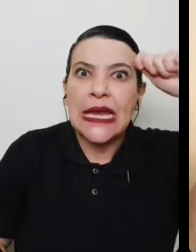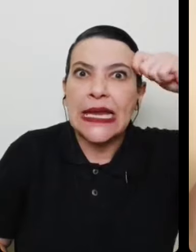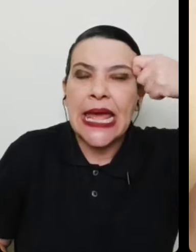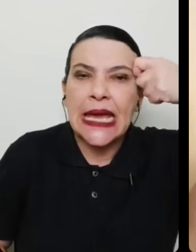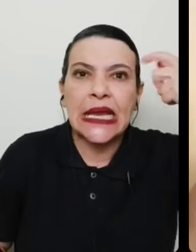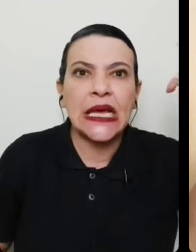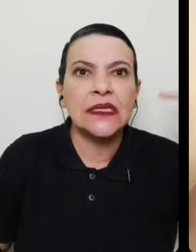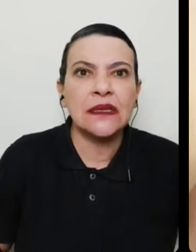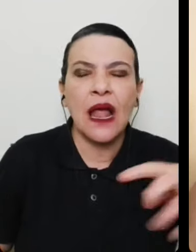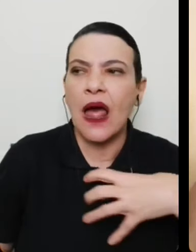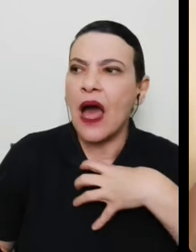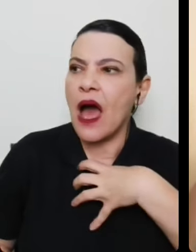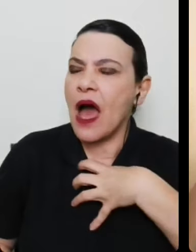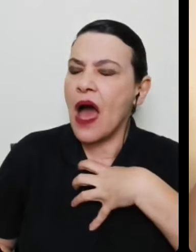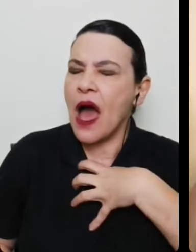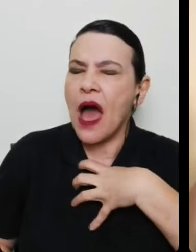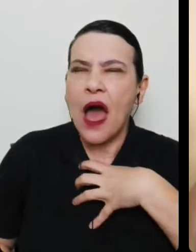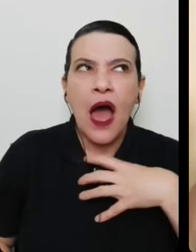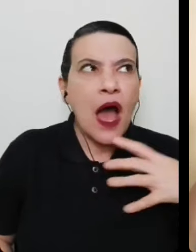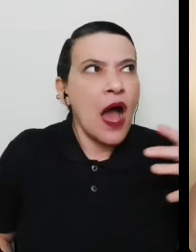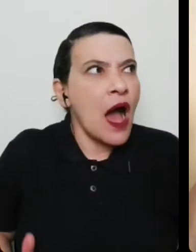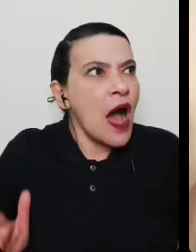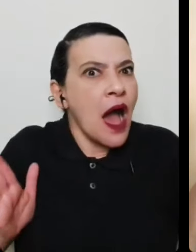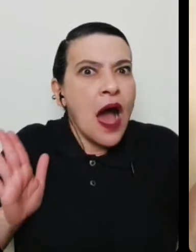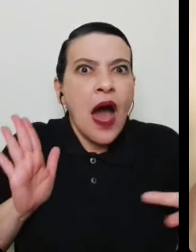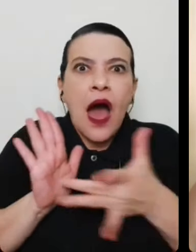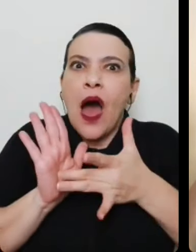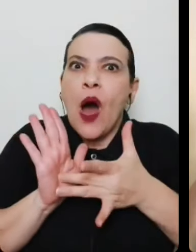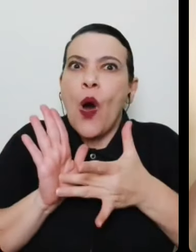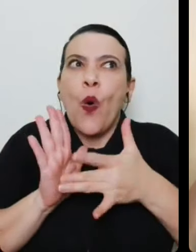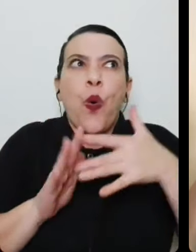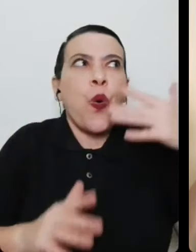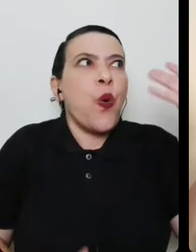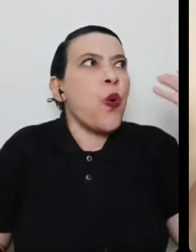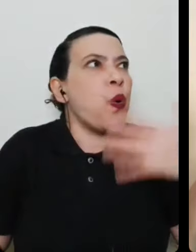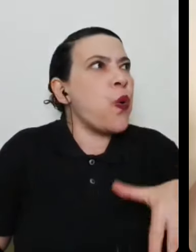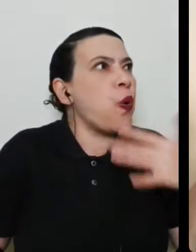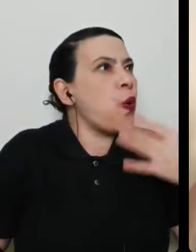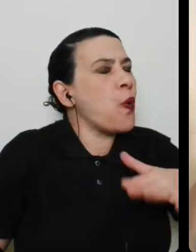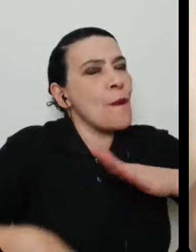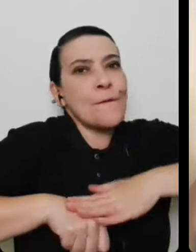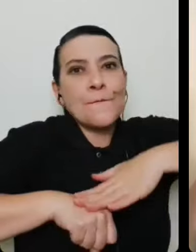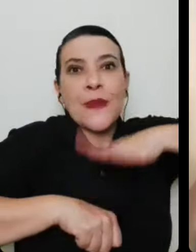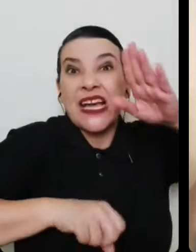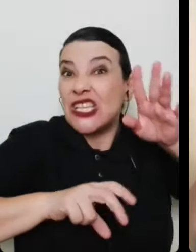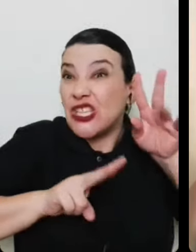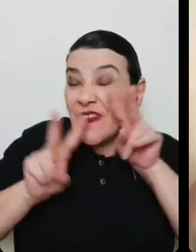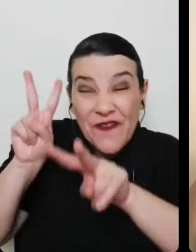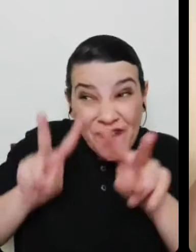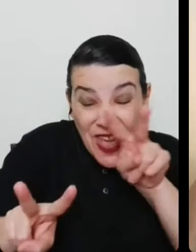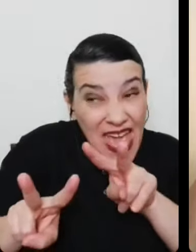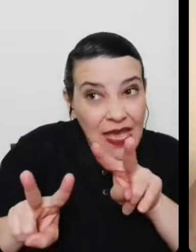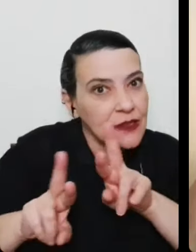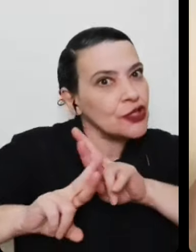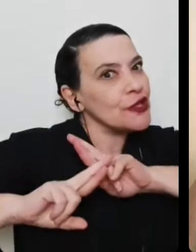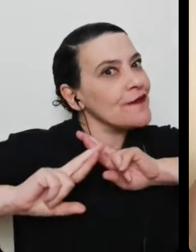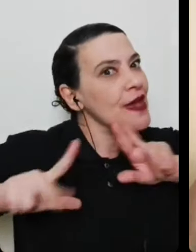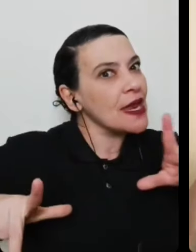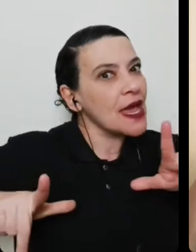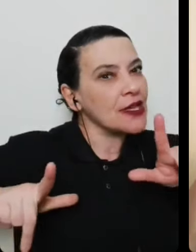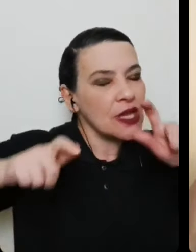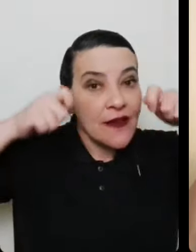tinha, foi um impacto muito maior do que o impacto somente visual. Por isso, essa